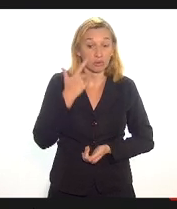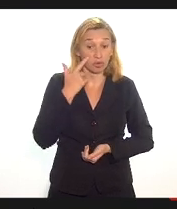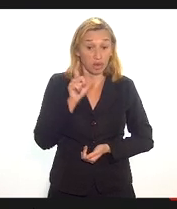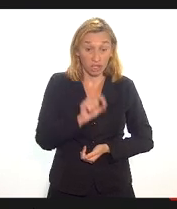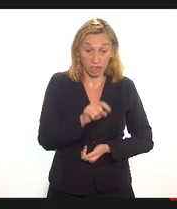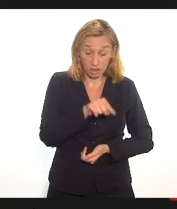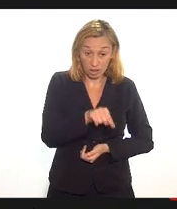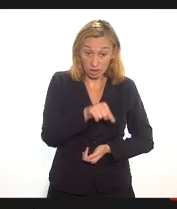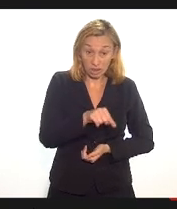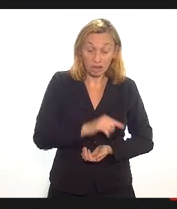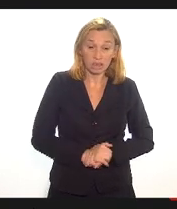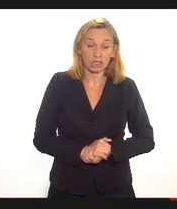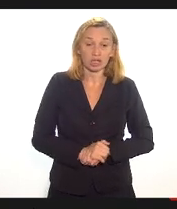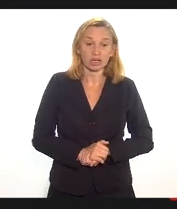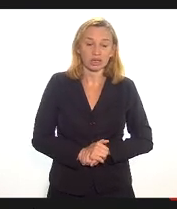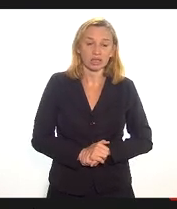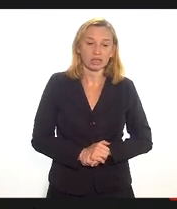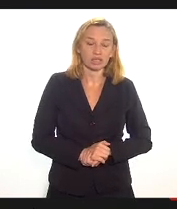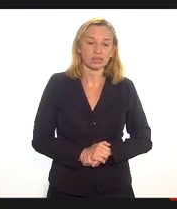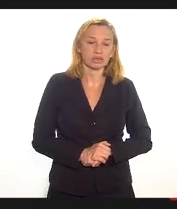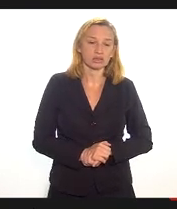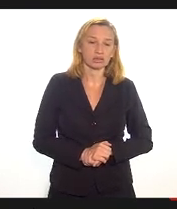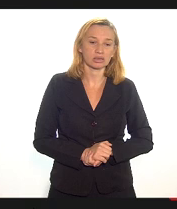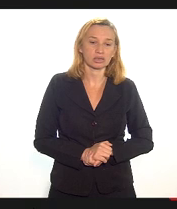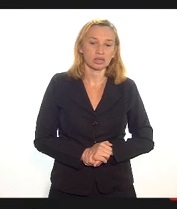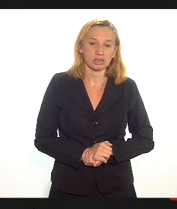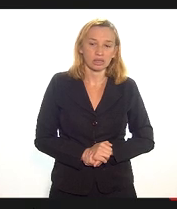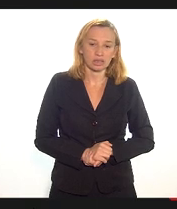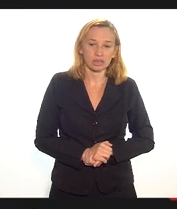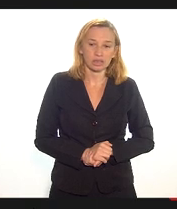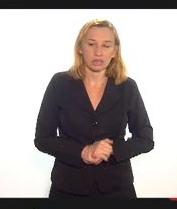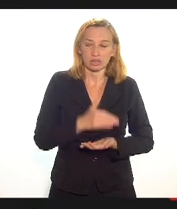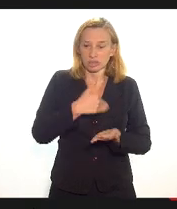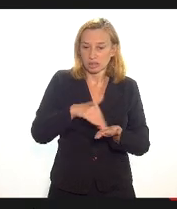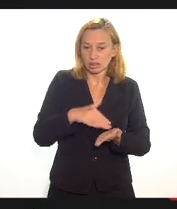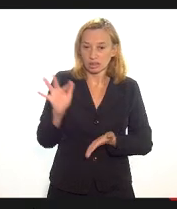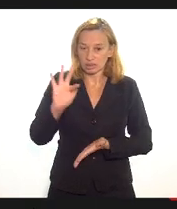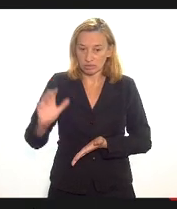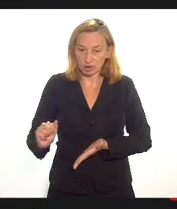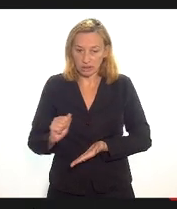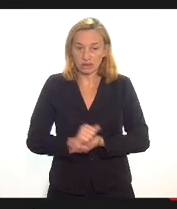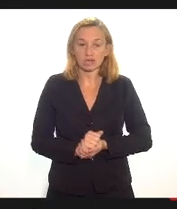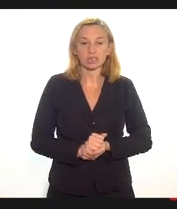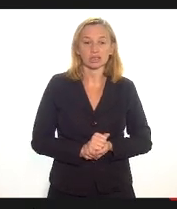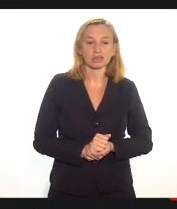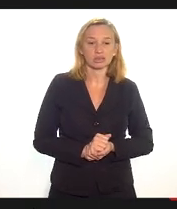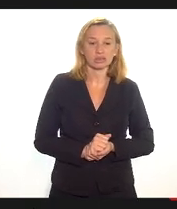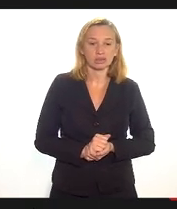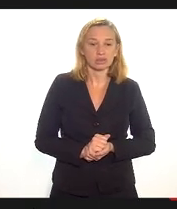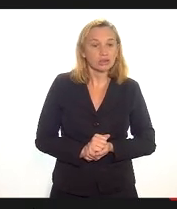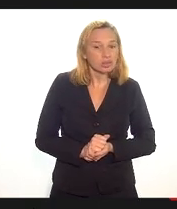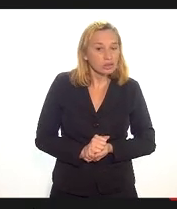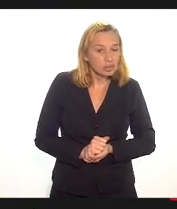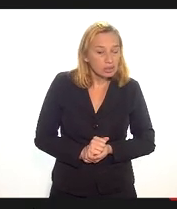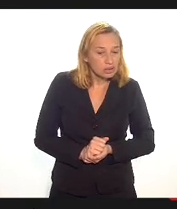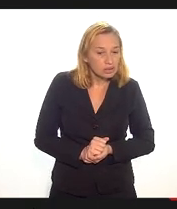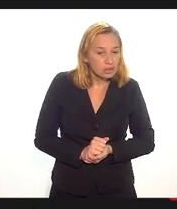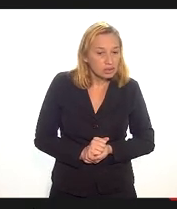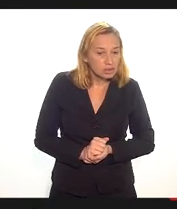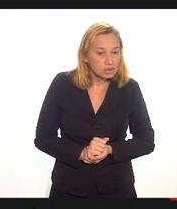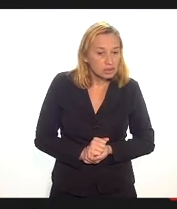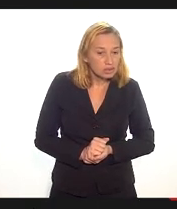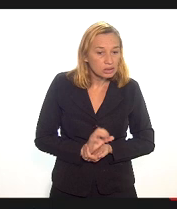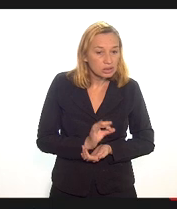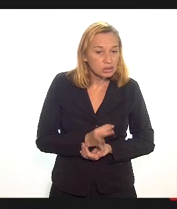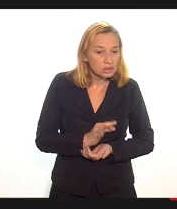a própria Secretaria de Fazenda, hoje aqui representada pelo doutor Rodrigo e pelo Fortunato, que muito trabalhou nisso com bastante